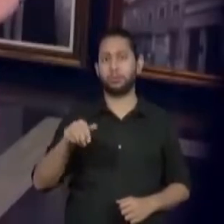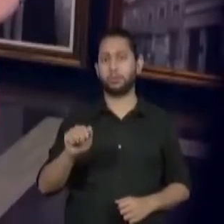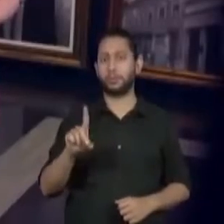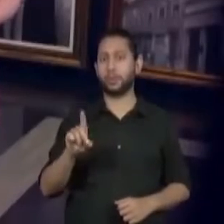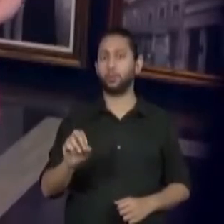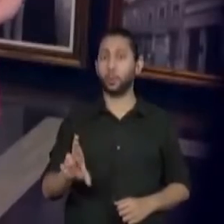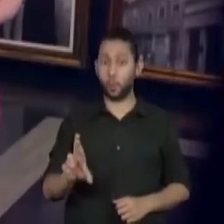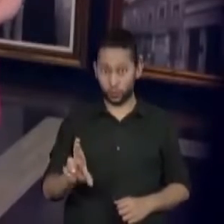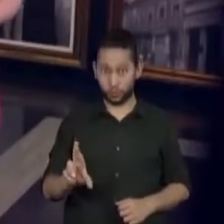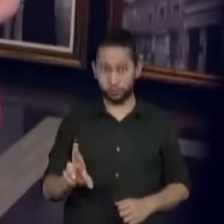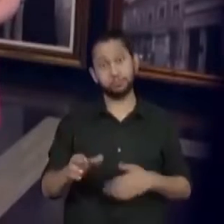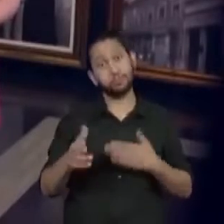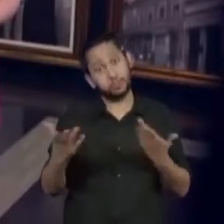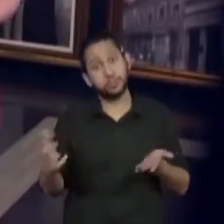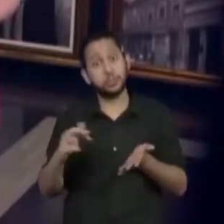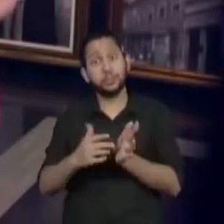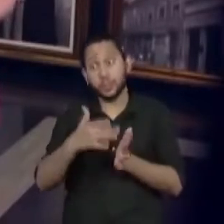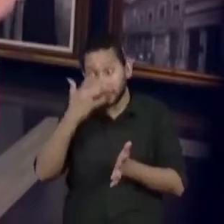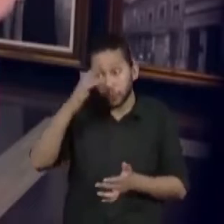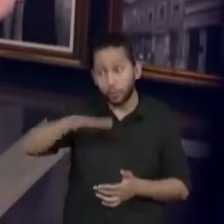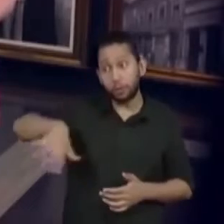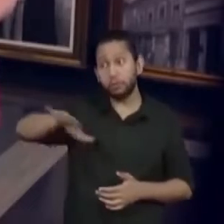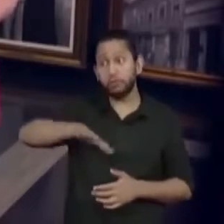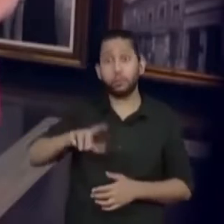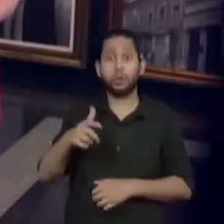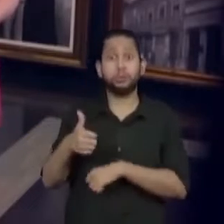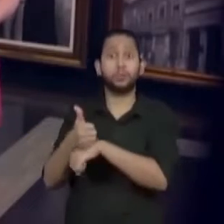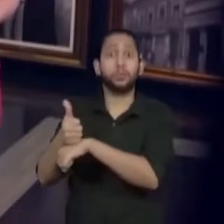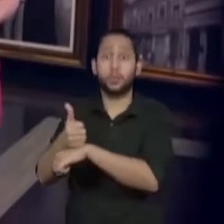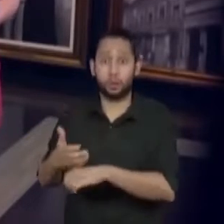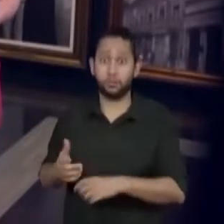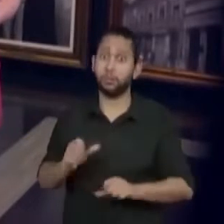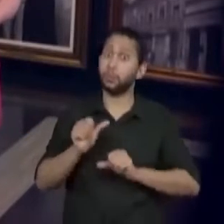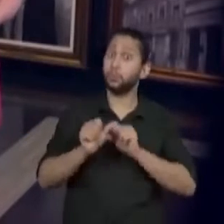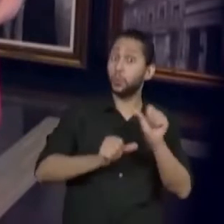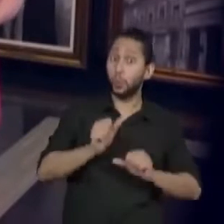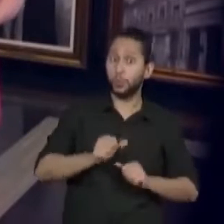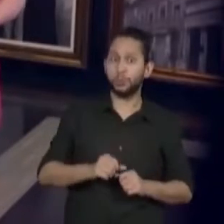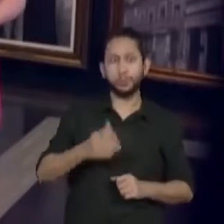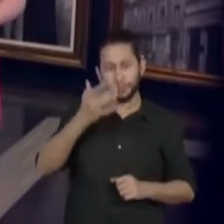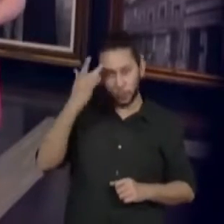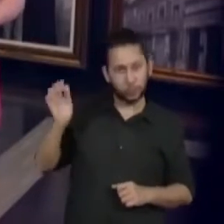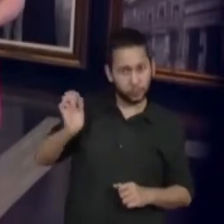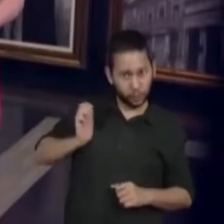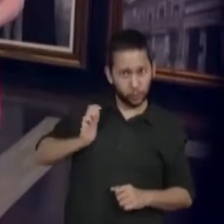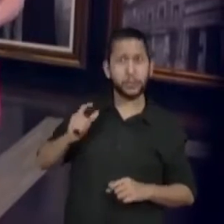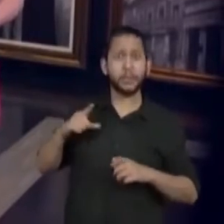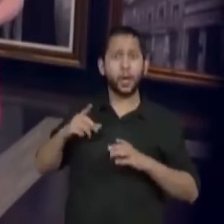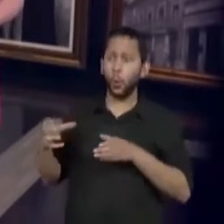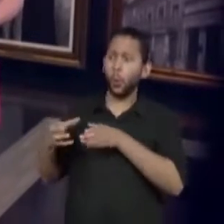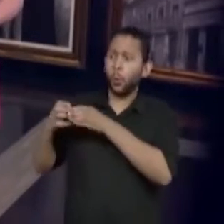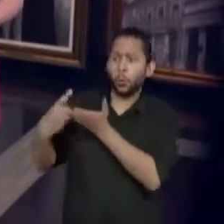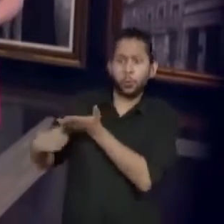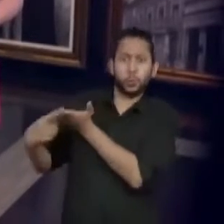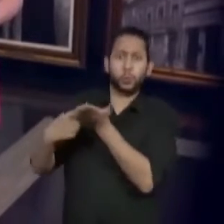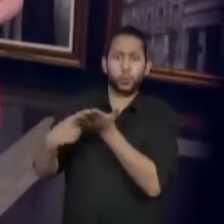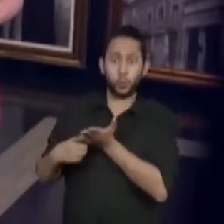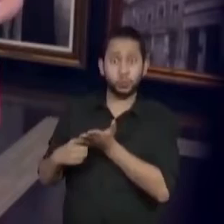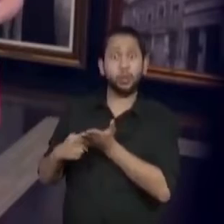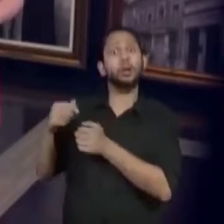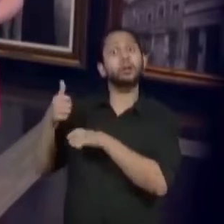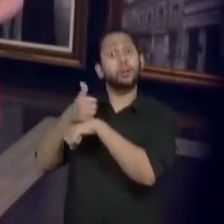clubes, então tem toda essa questão histórica pelas elites. E ele foi ganhando o seu espaço